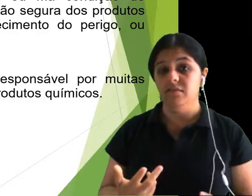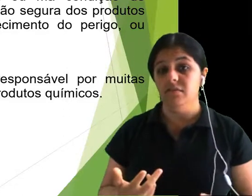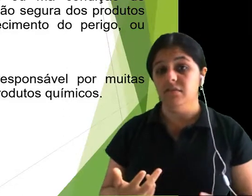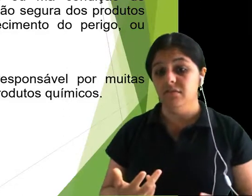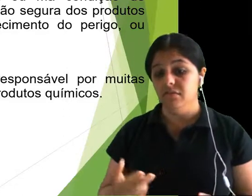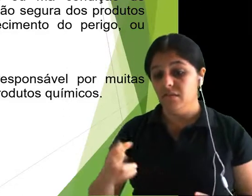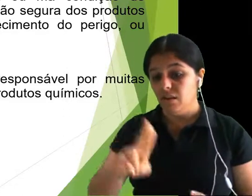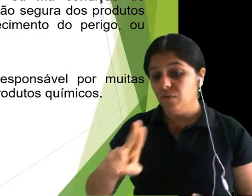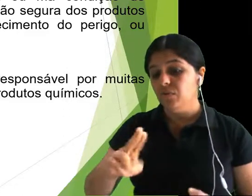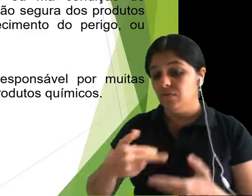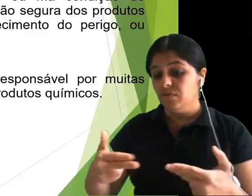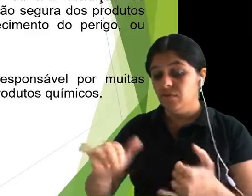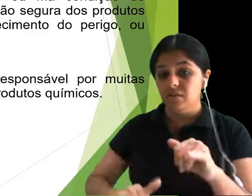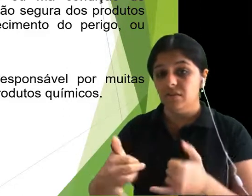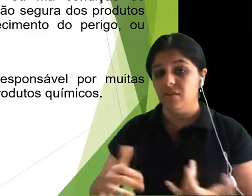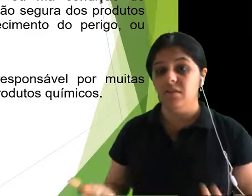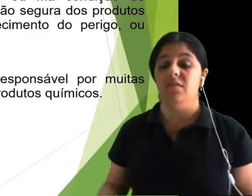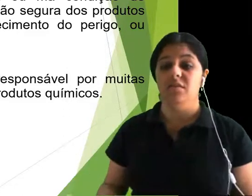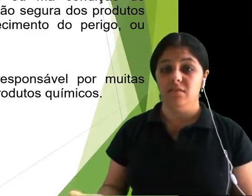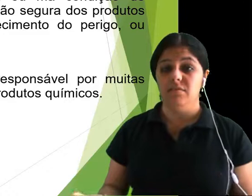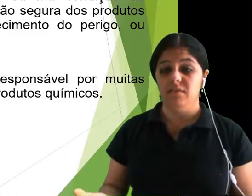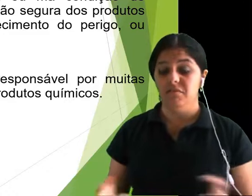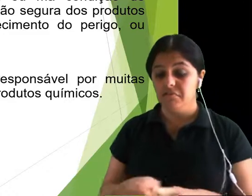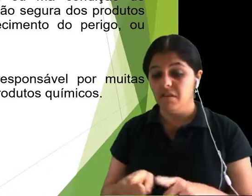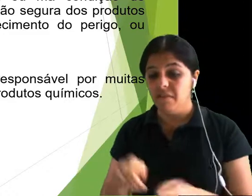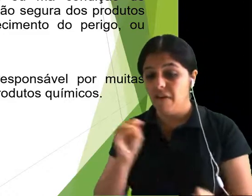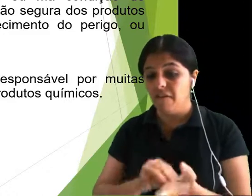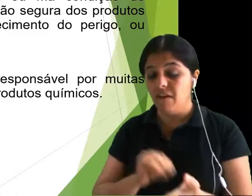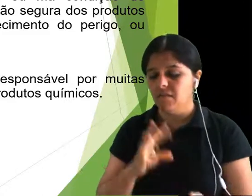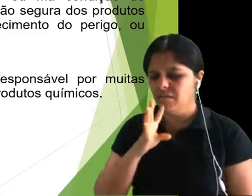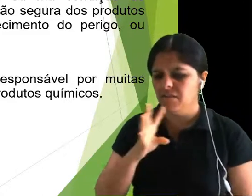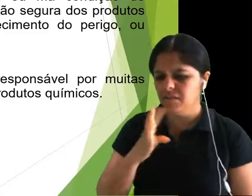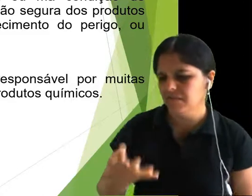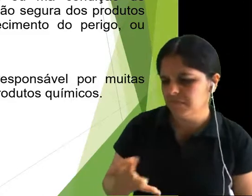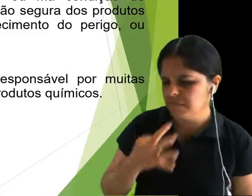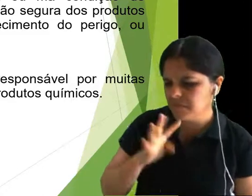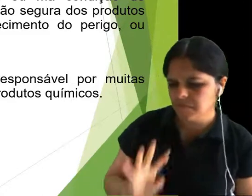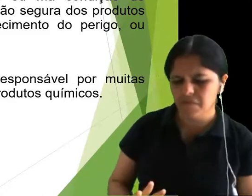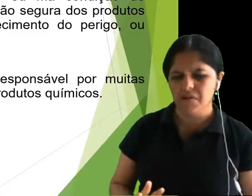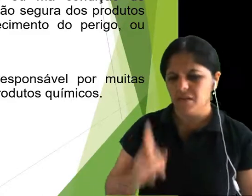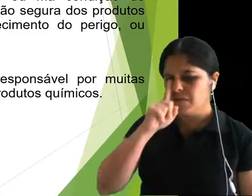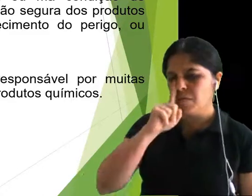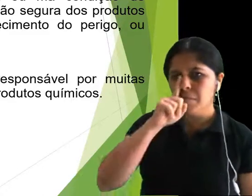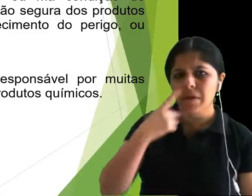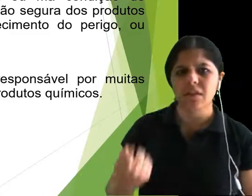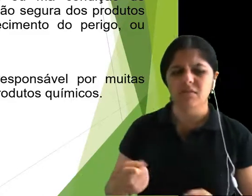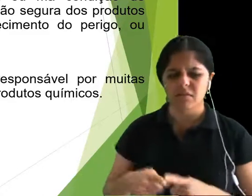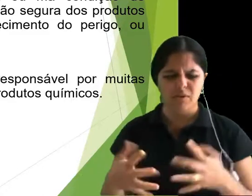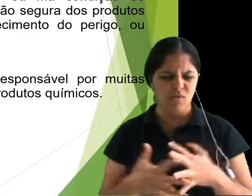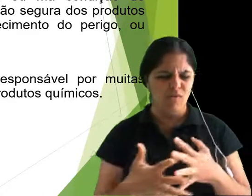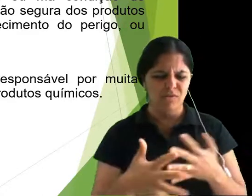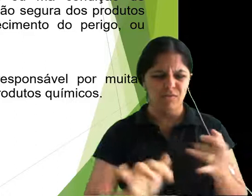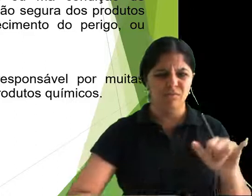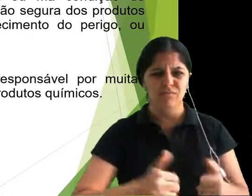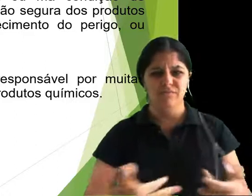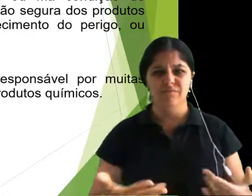desses produtos agressivos, a falta de suficiente conhecimento do perigo ou ainda por confusão entre os produtos. Então, assim, a